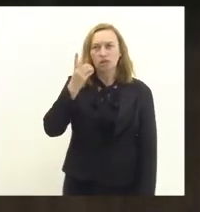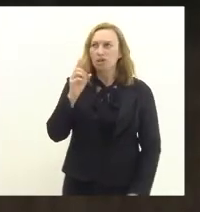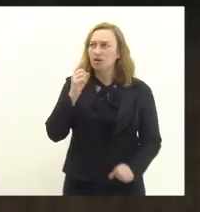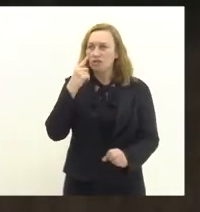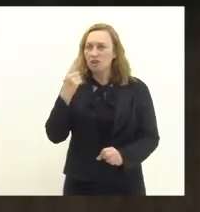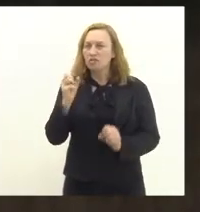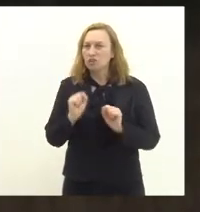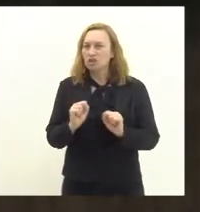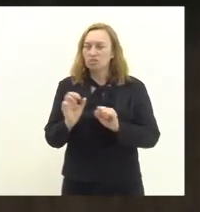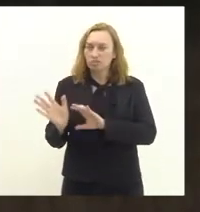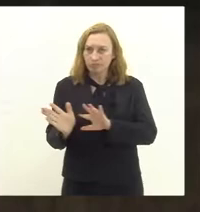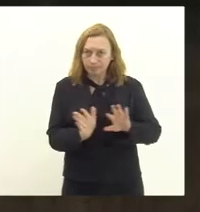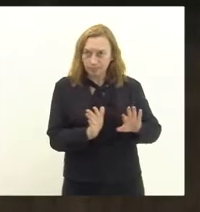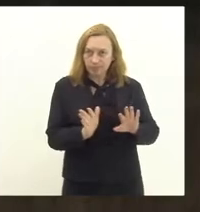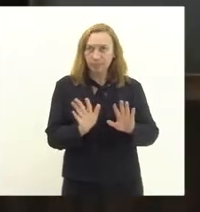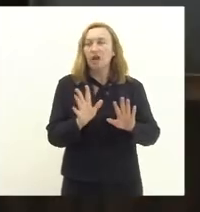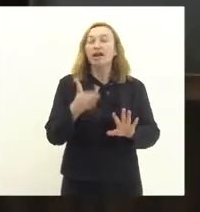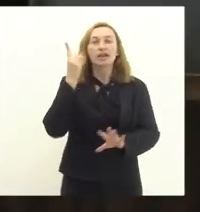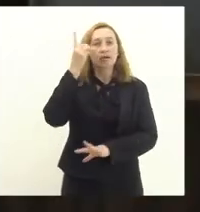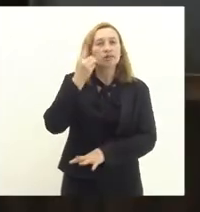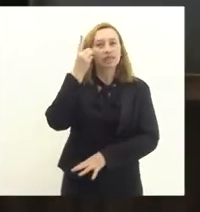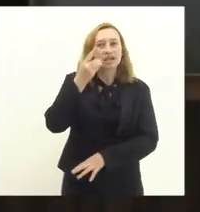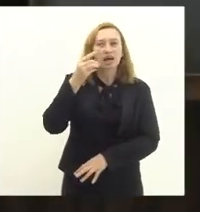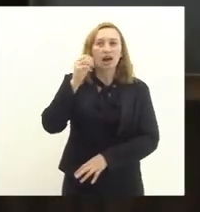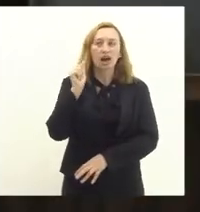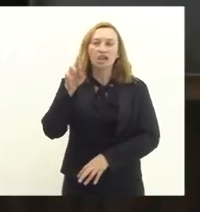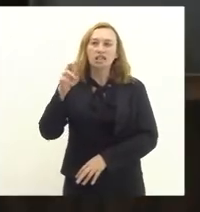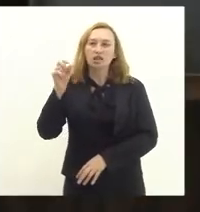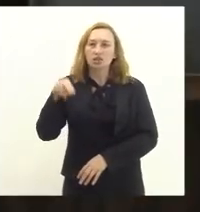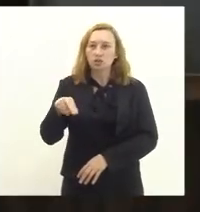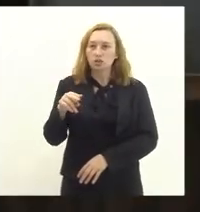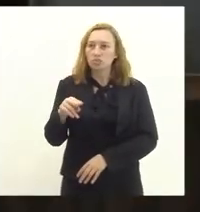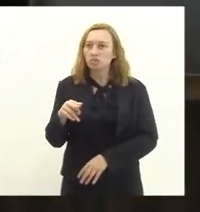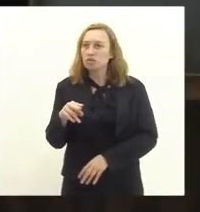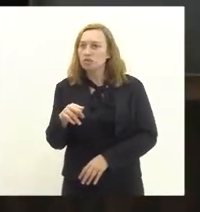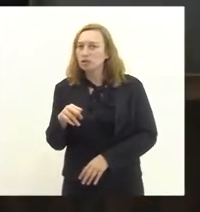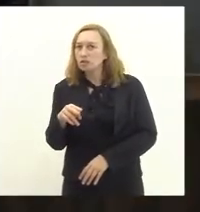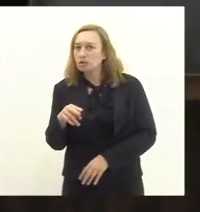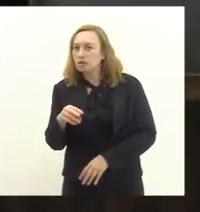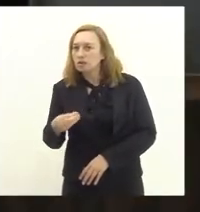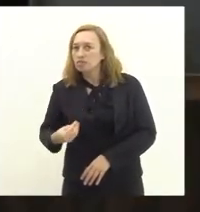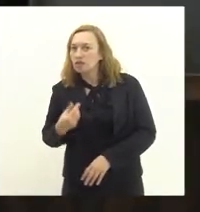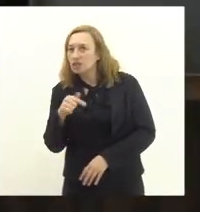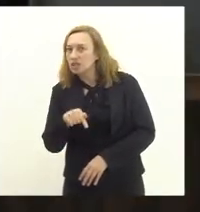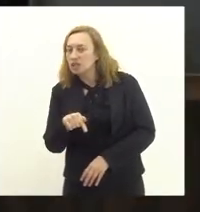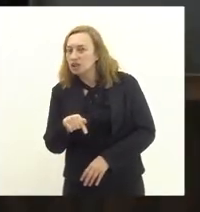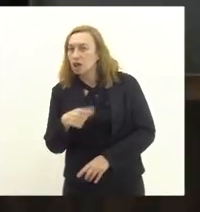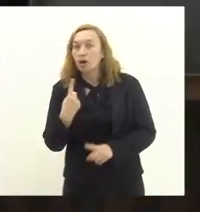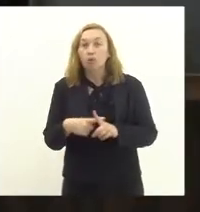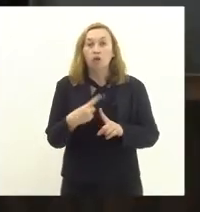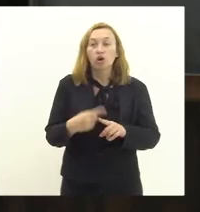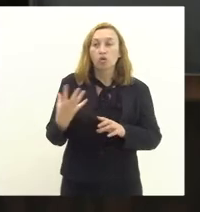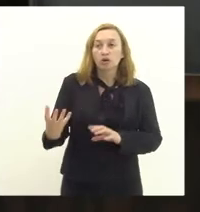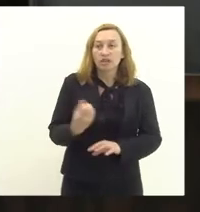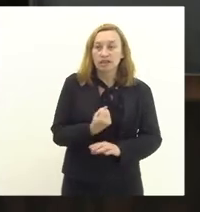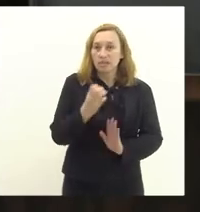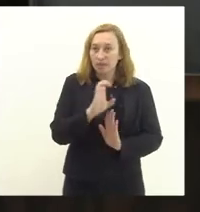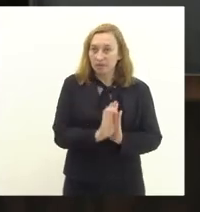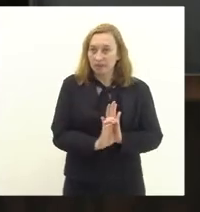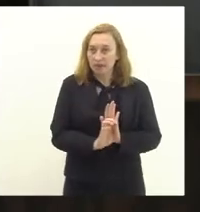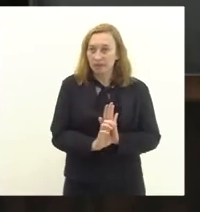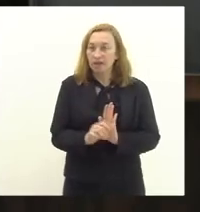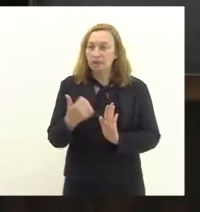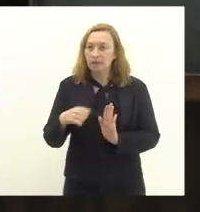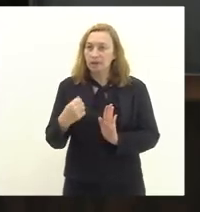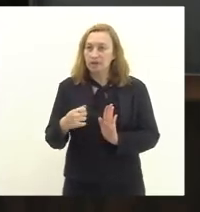se organizar. Deixa eu dizer, inclusive, deputado Anderson Moraes ainda está na plenária. Porque quando recebe emenda, tem que fazer